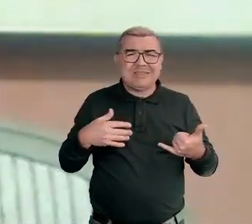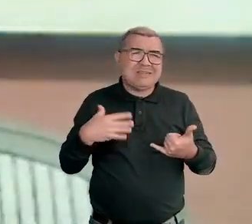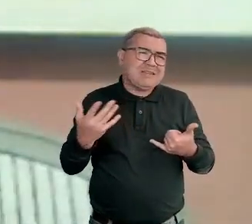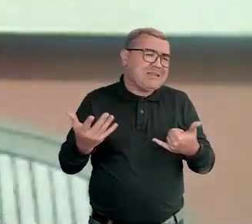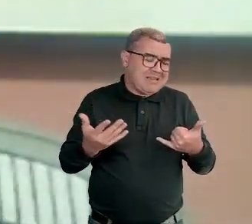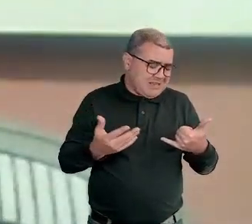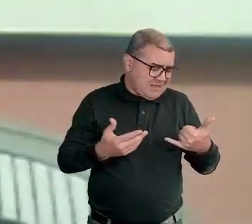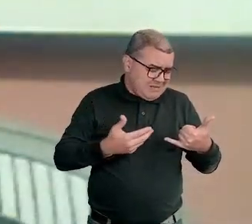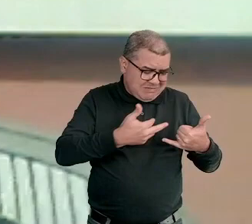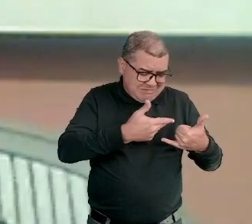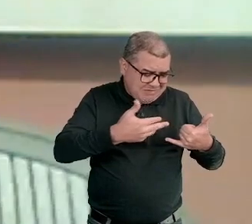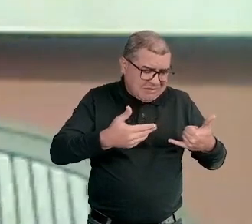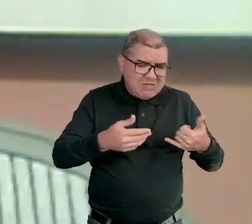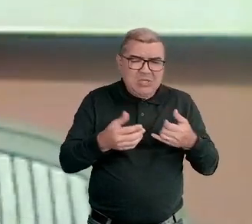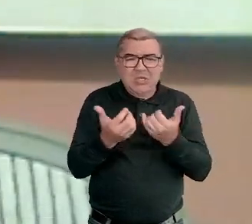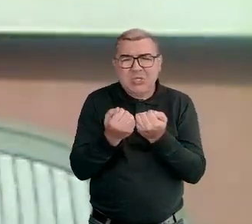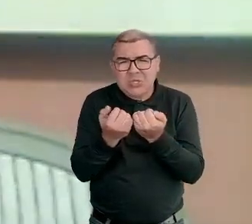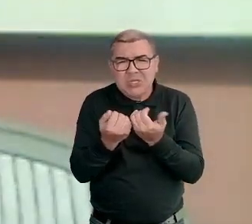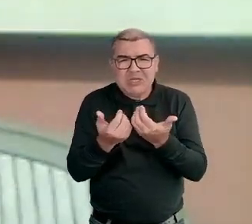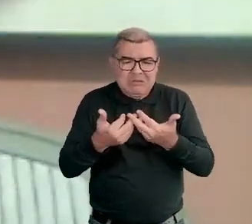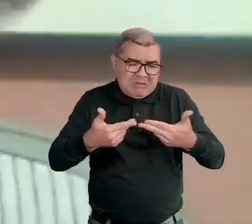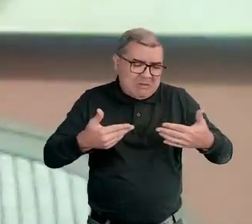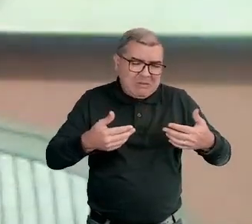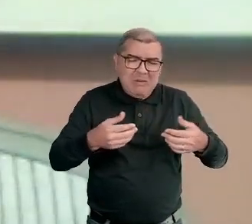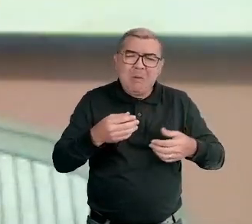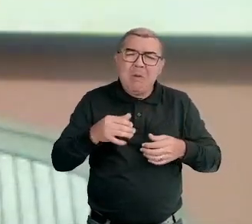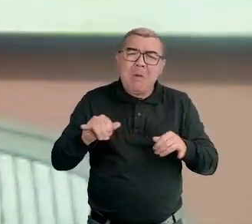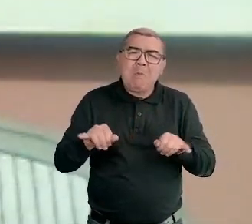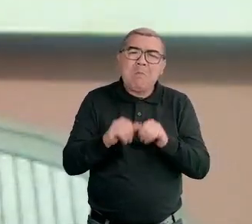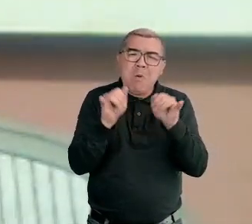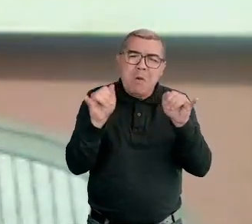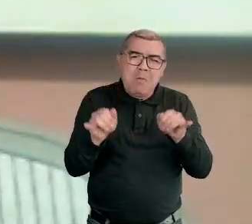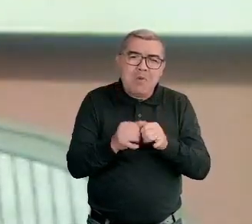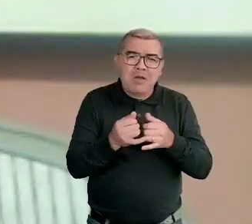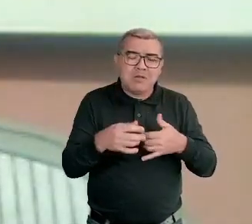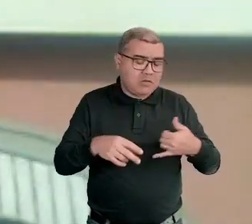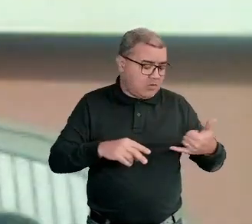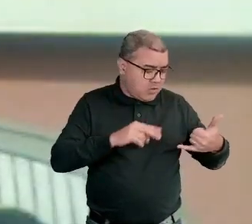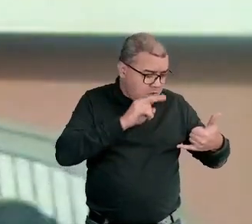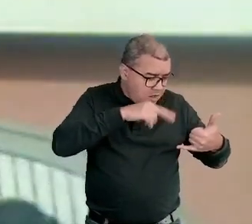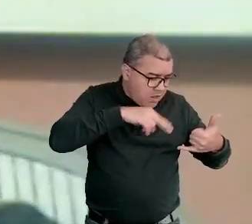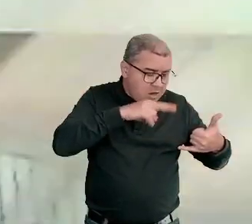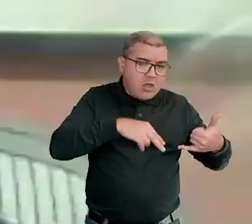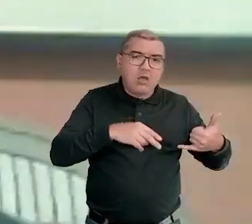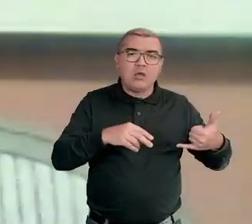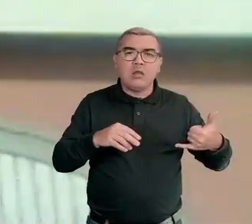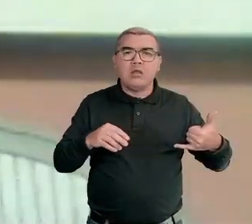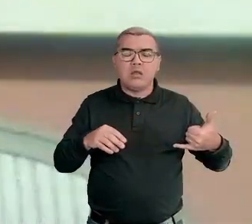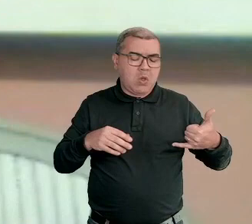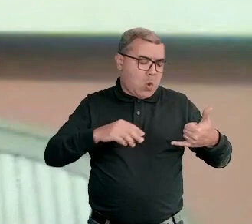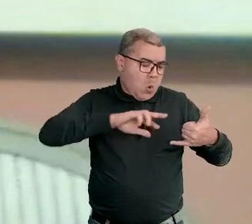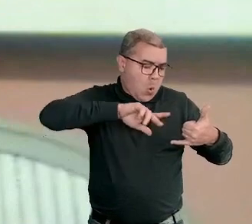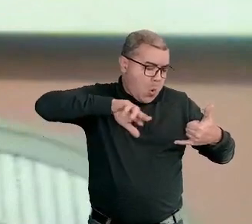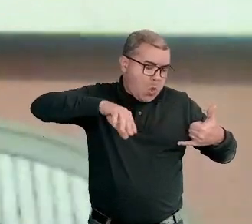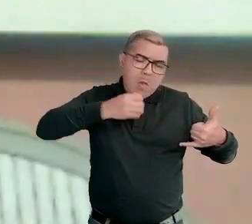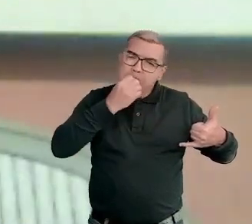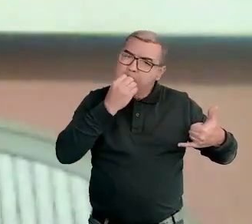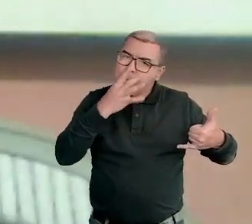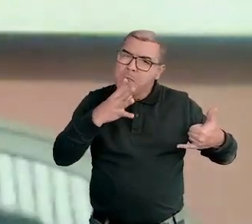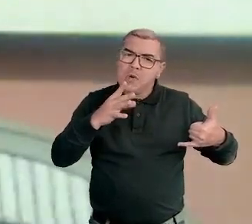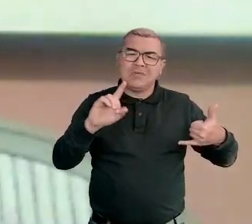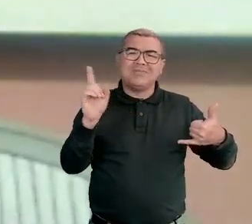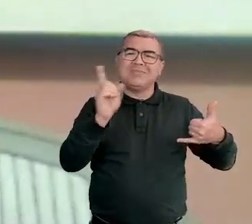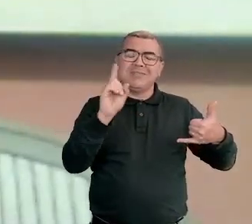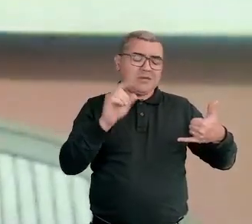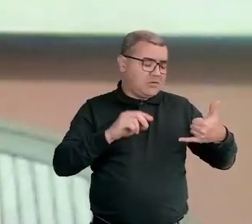são anódinas, joguinhos, etc., ele não está ali lendo nem Avicenna, nem Walter